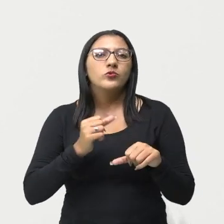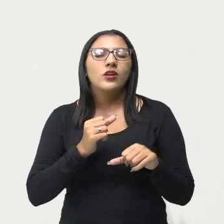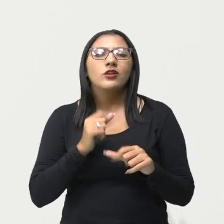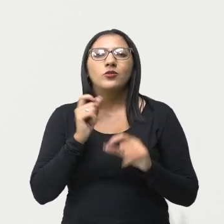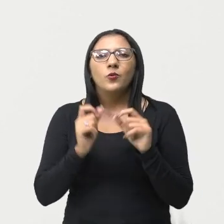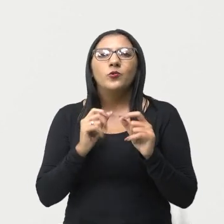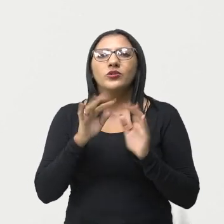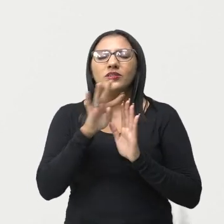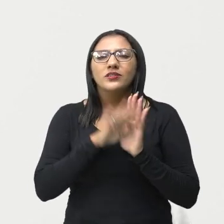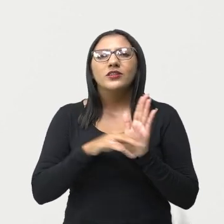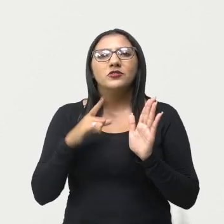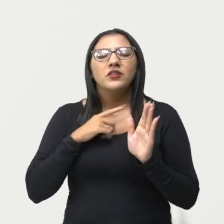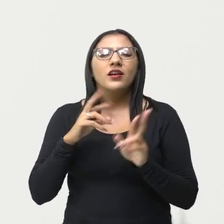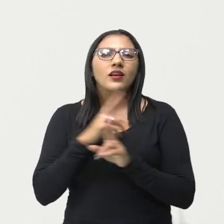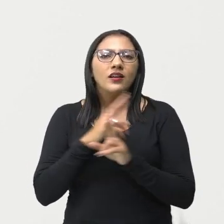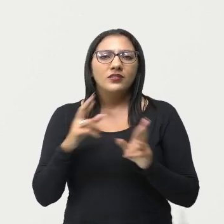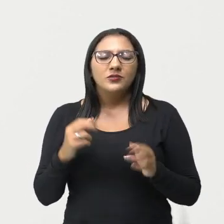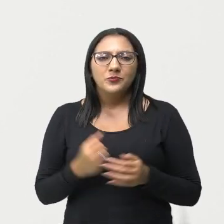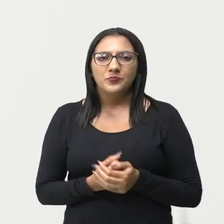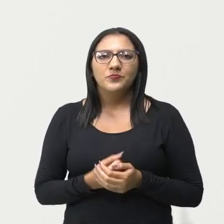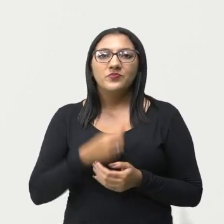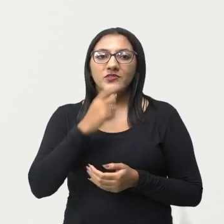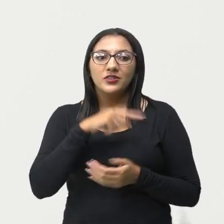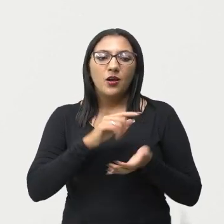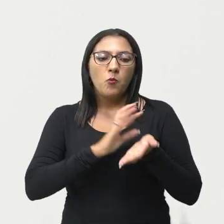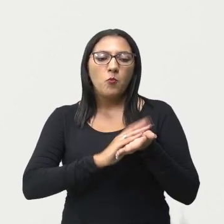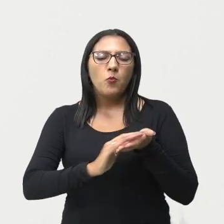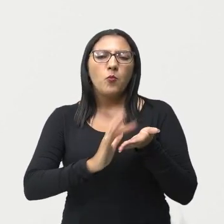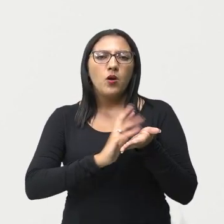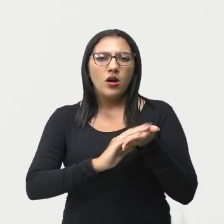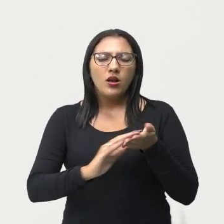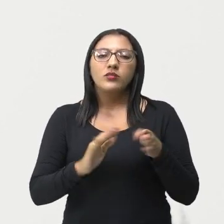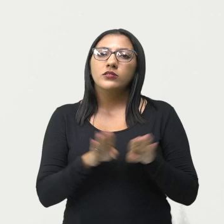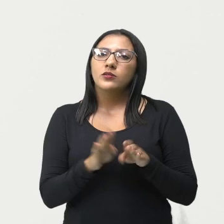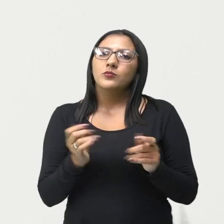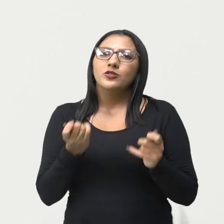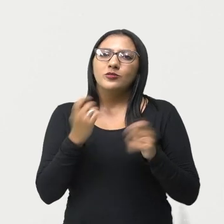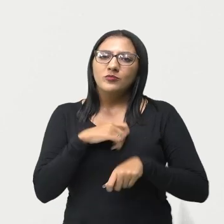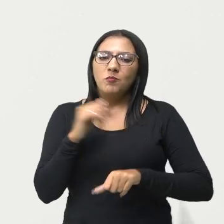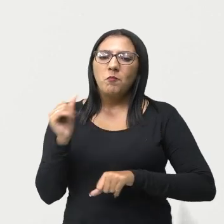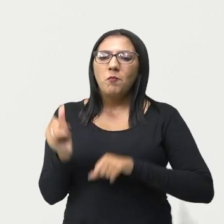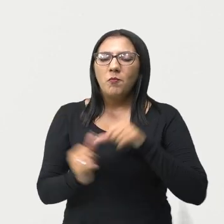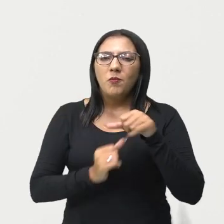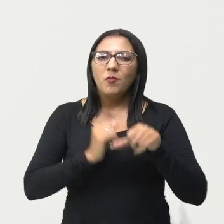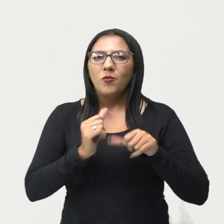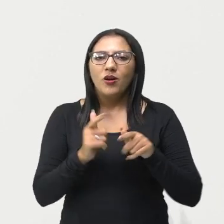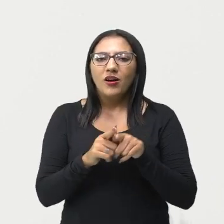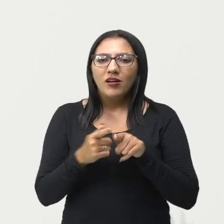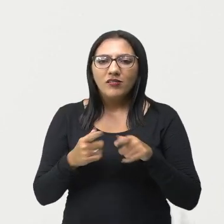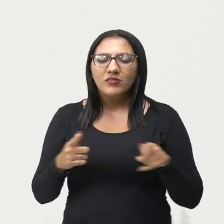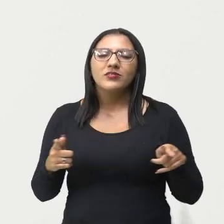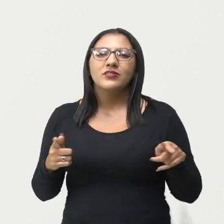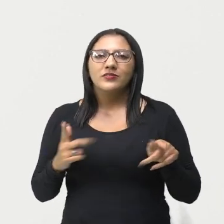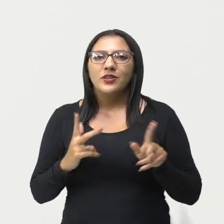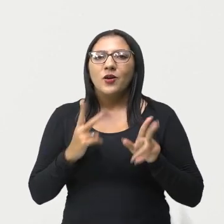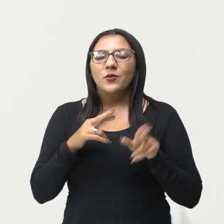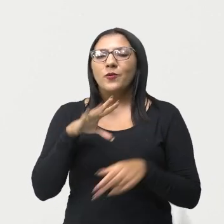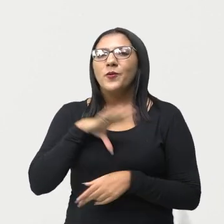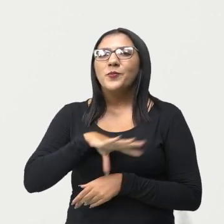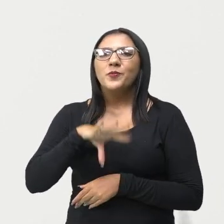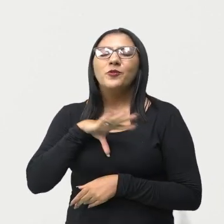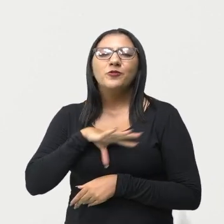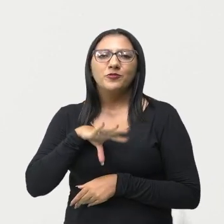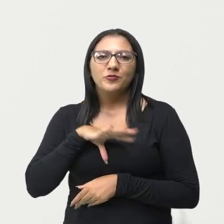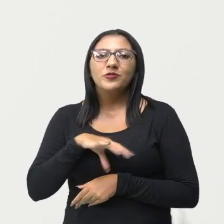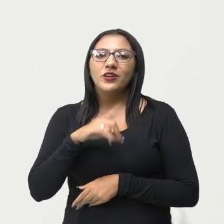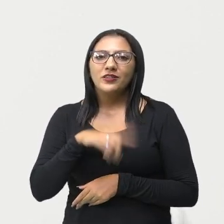nosso texto afirmou? Que o sistema Braille, certo? Também adotará as mudanças ortográficas que ocorreram na língua portuguesa